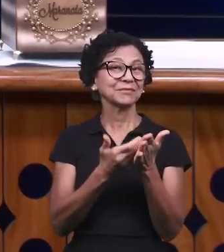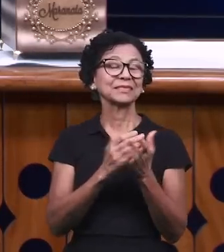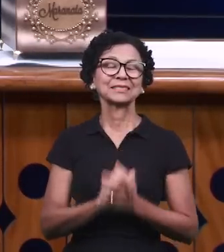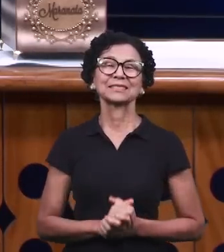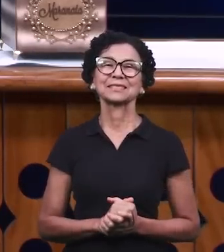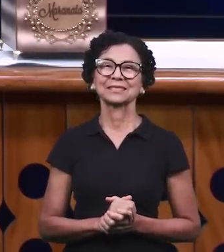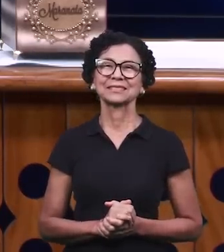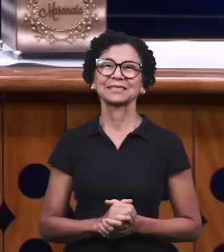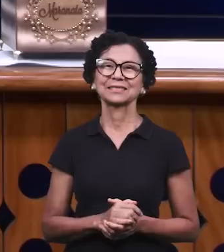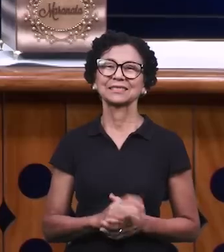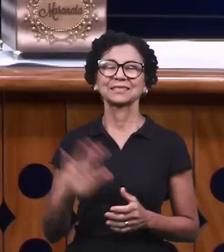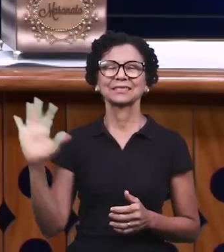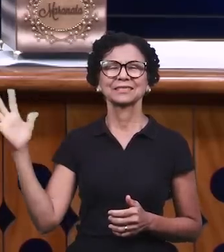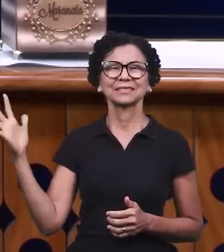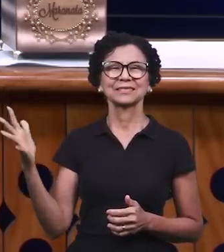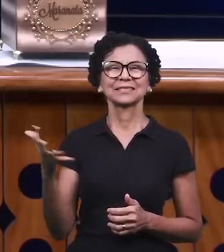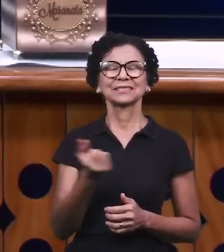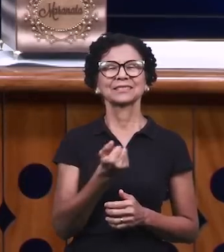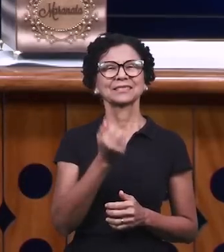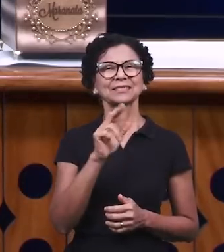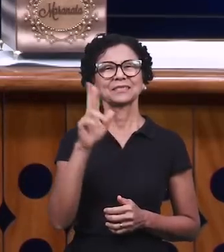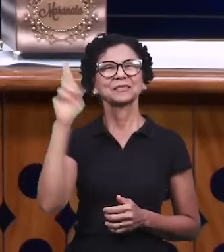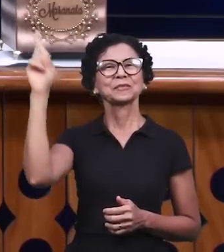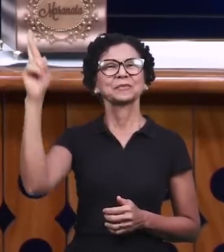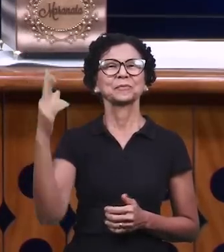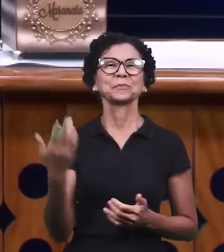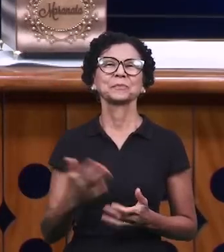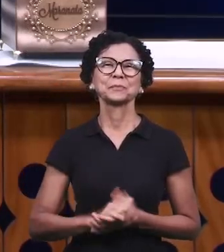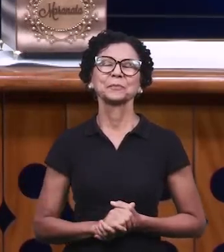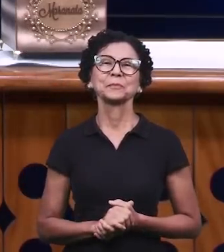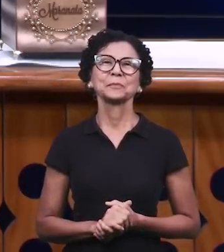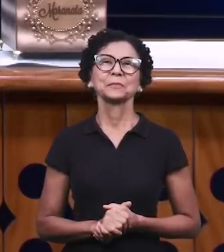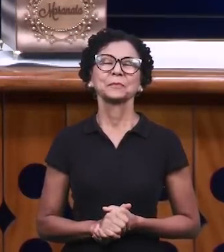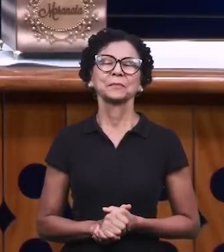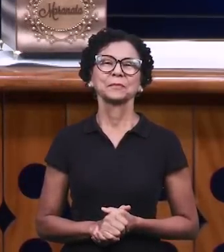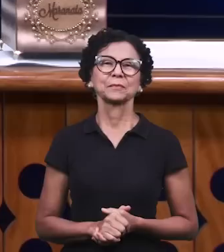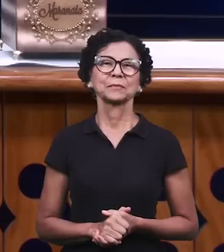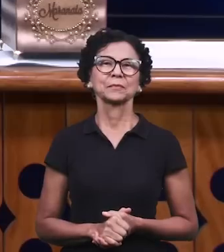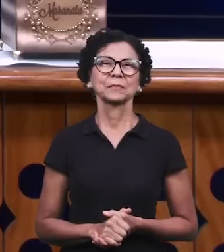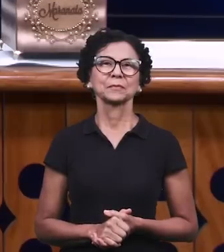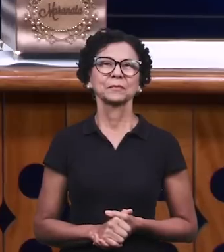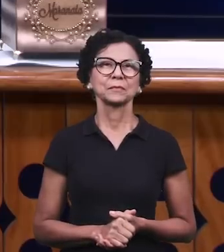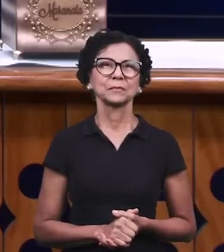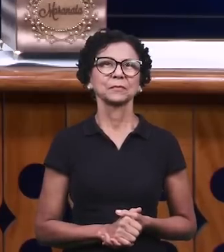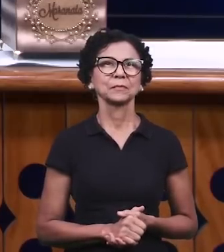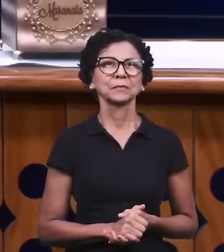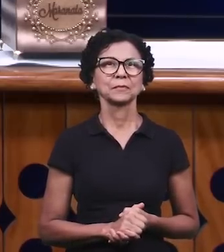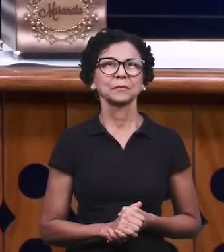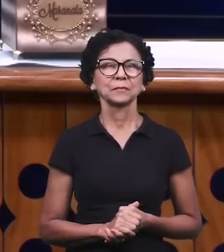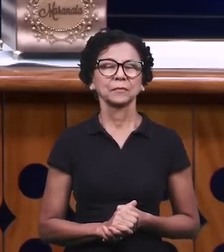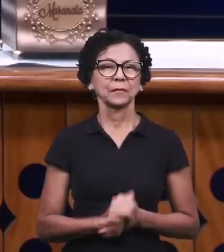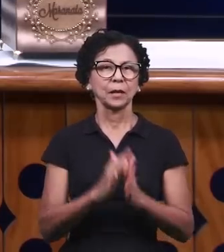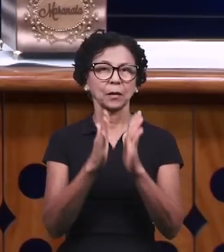Jesus, caminho, vida, verdade e luz.